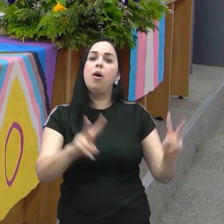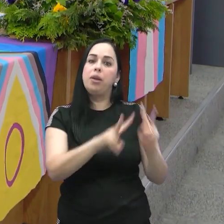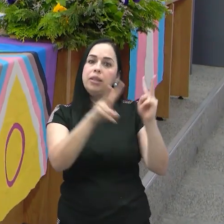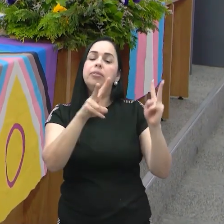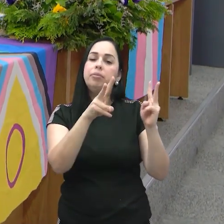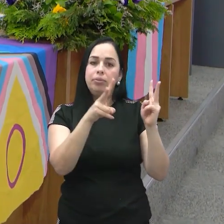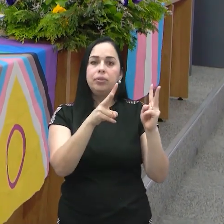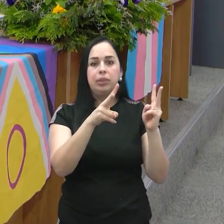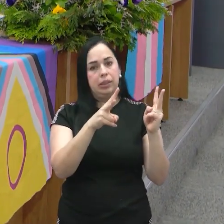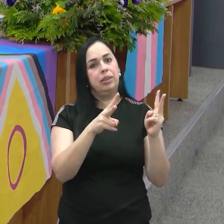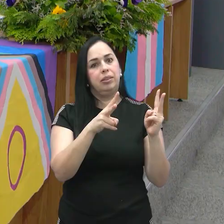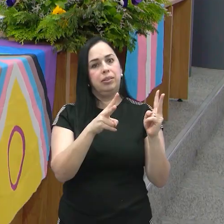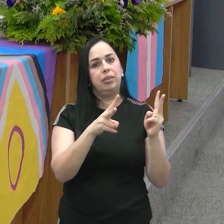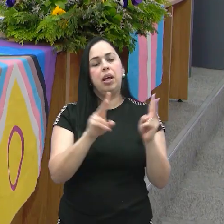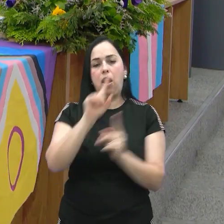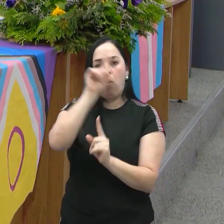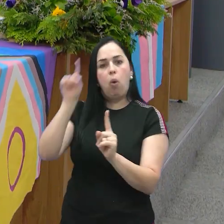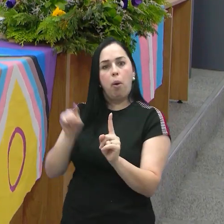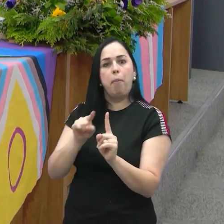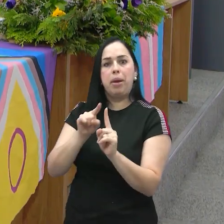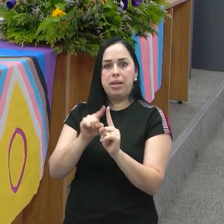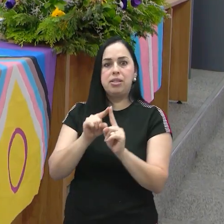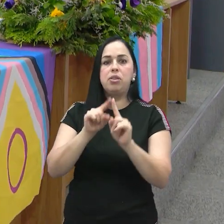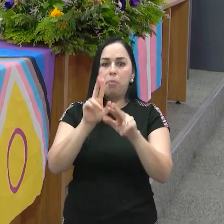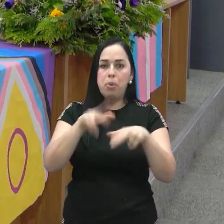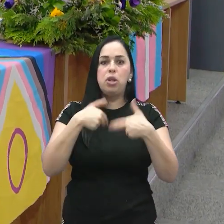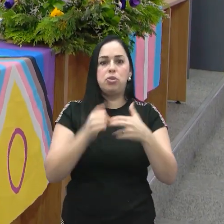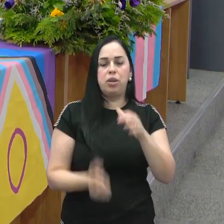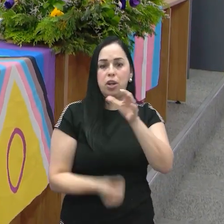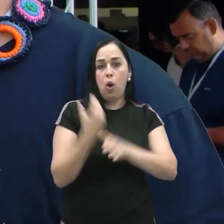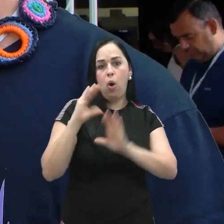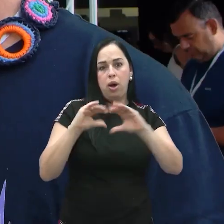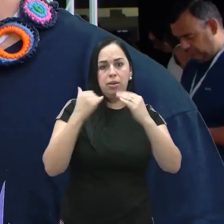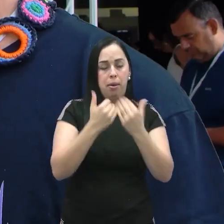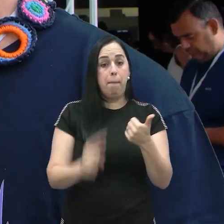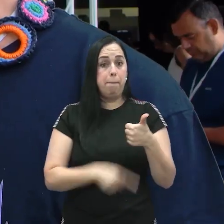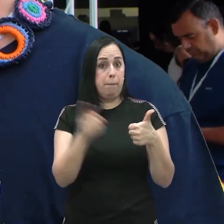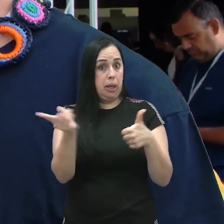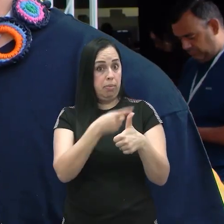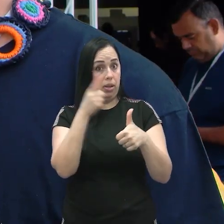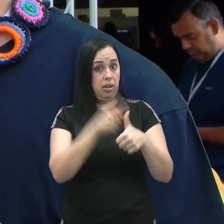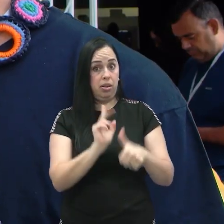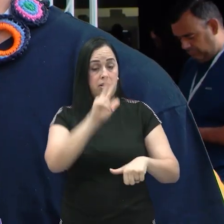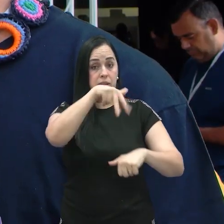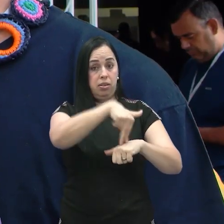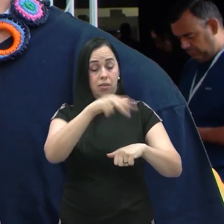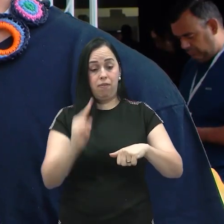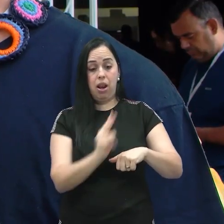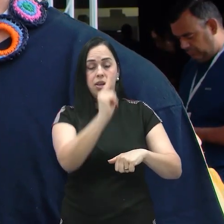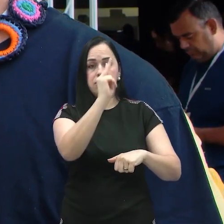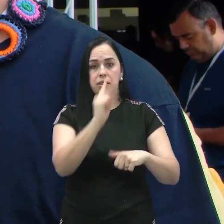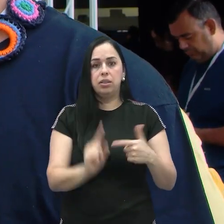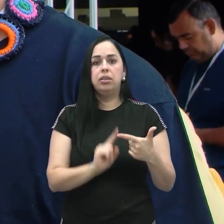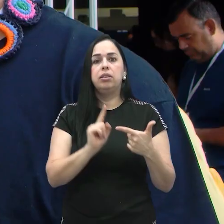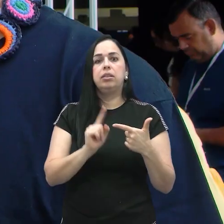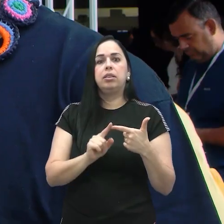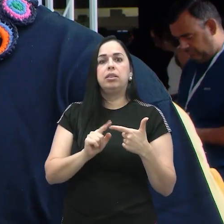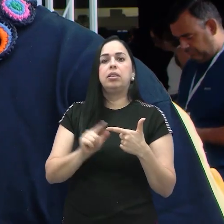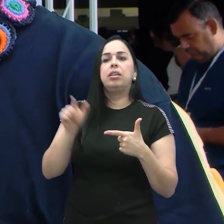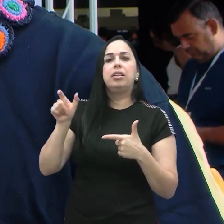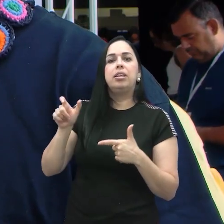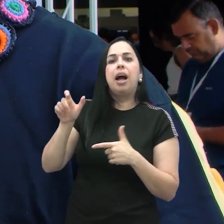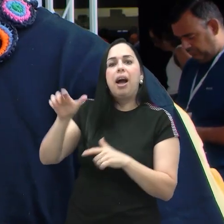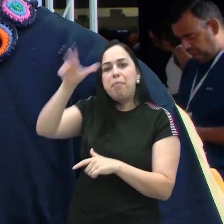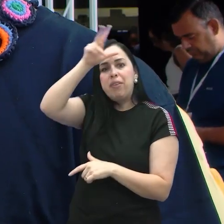pessoas LGBTQIA+, é um dos objetivos da conferência. Primeira, visibilidade, né? Quando o poder público